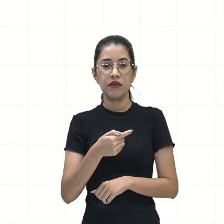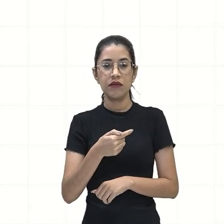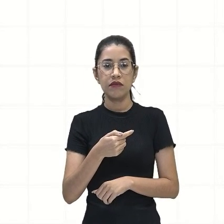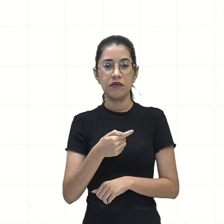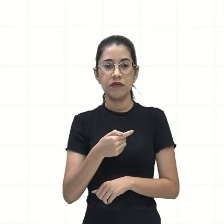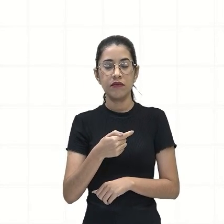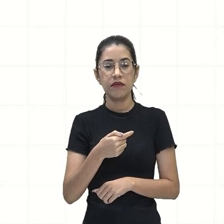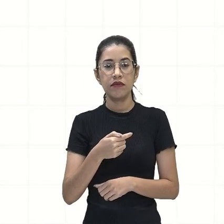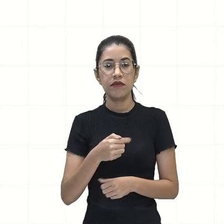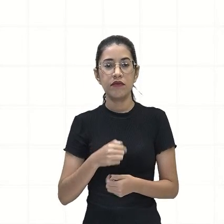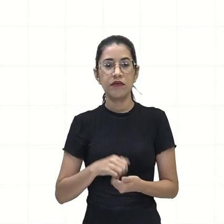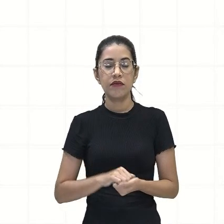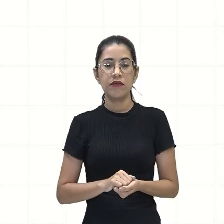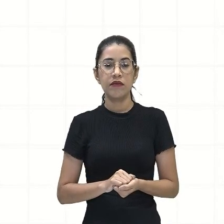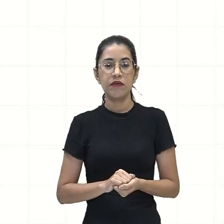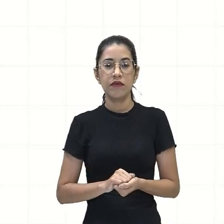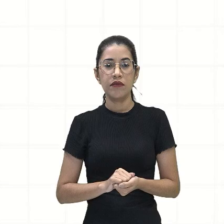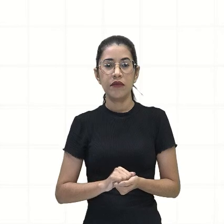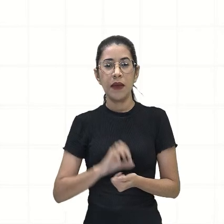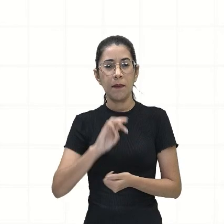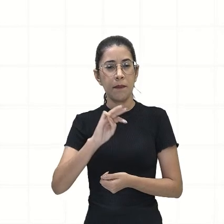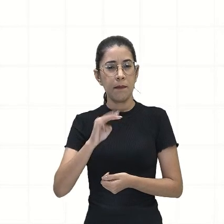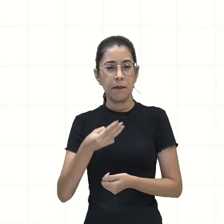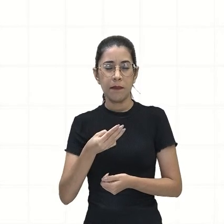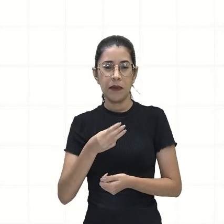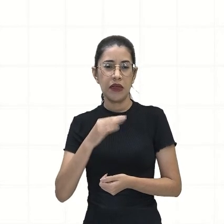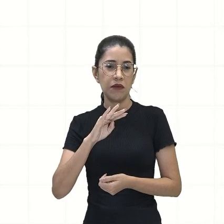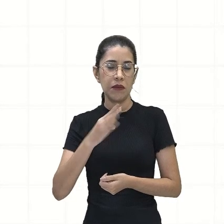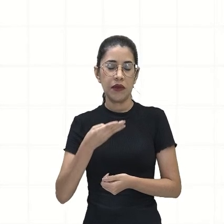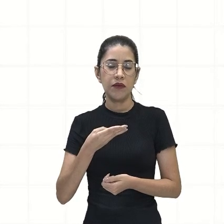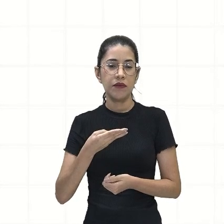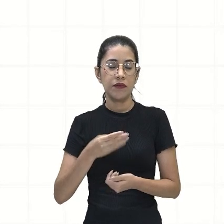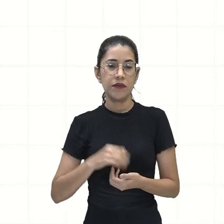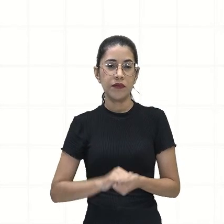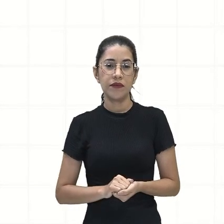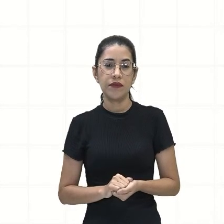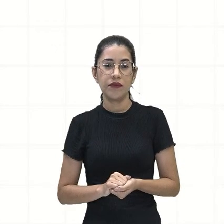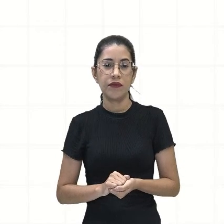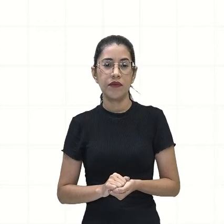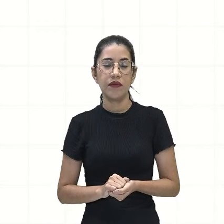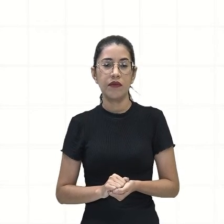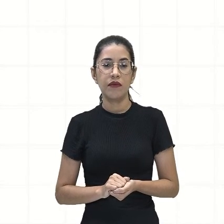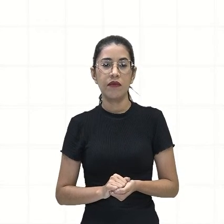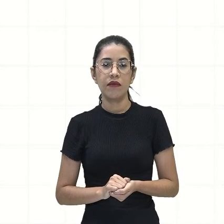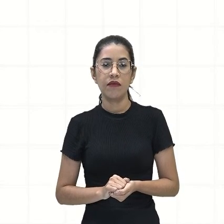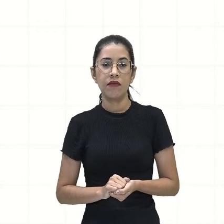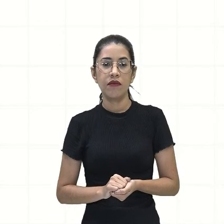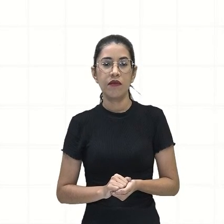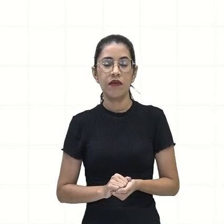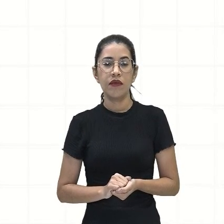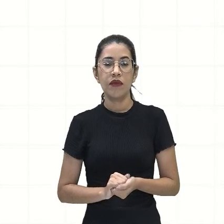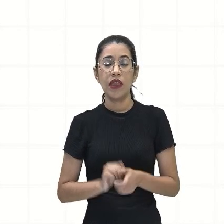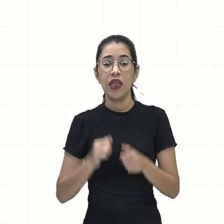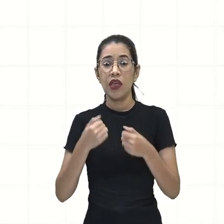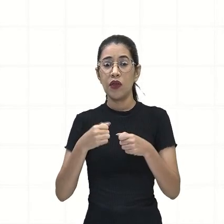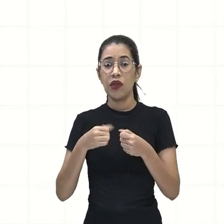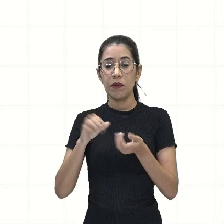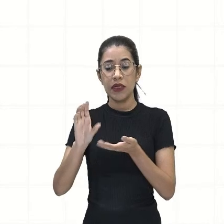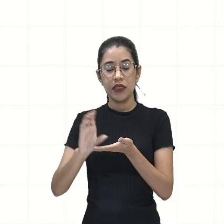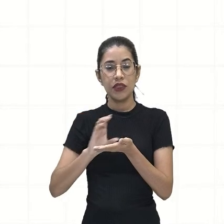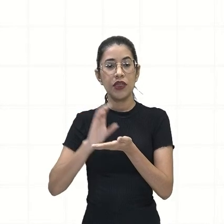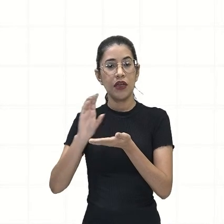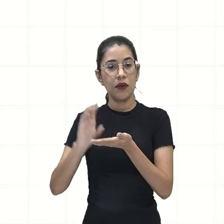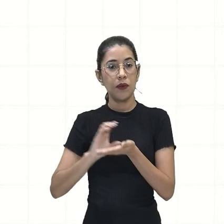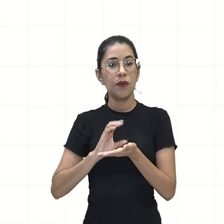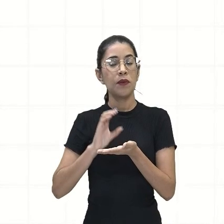137, né, bilhões, eu acho que está em torno de bilhões, né? E aqui a necessidade de financiamento